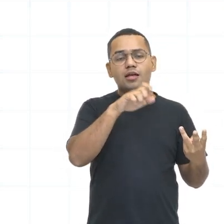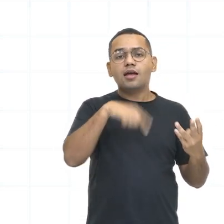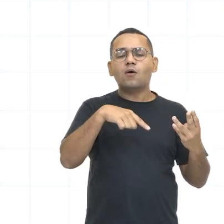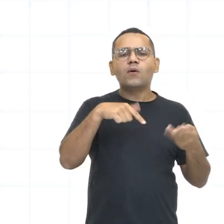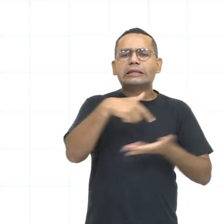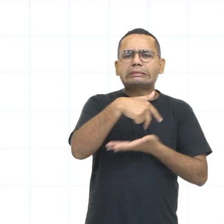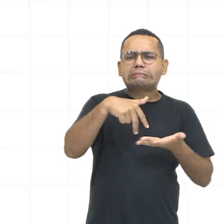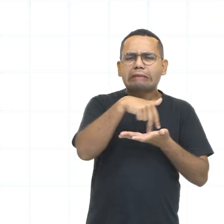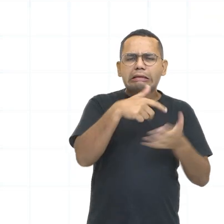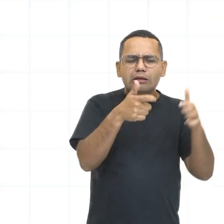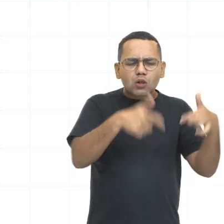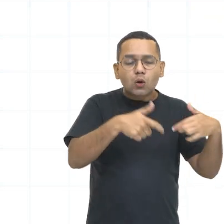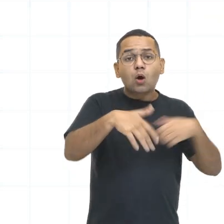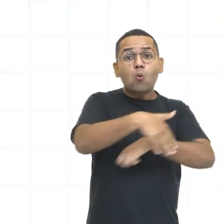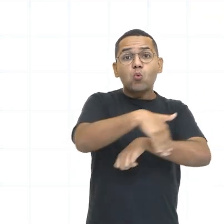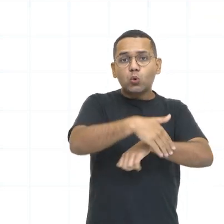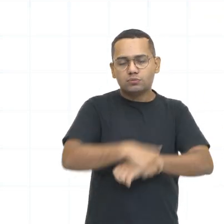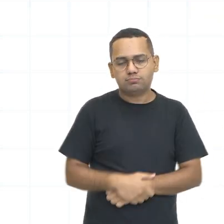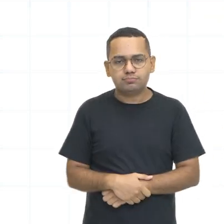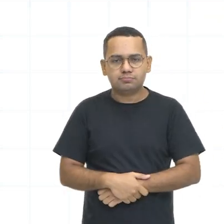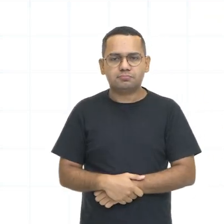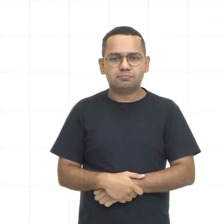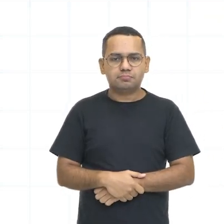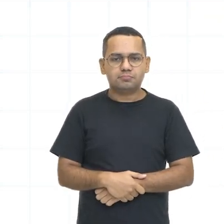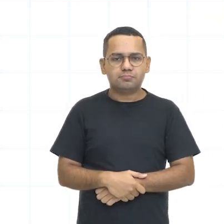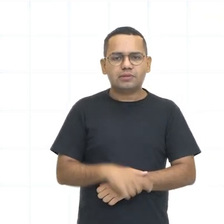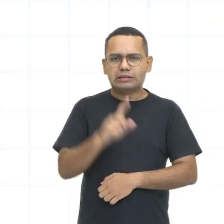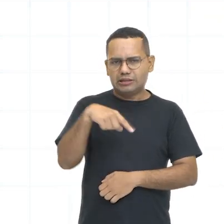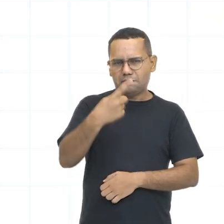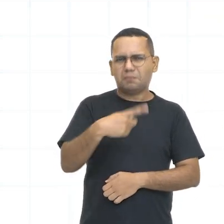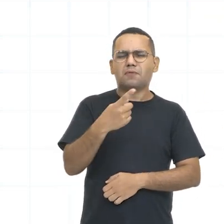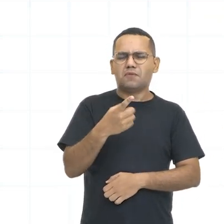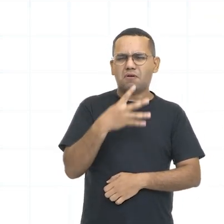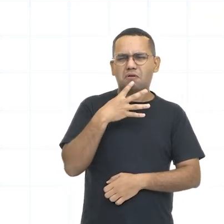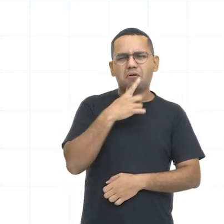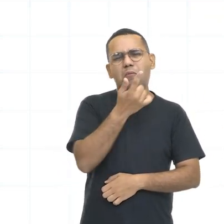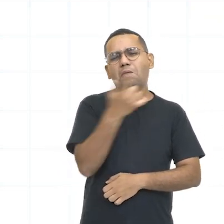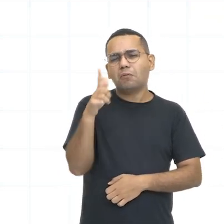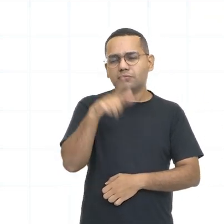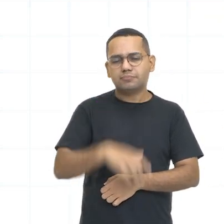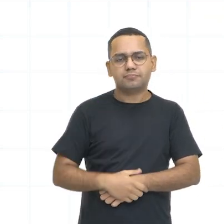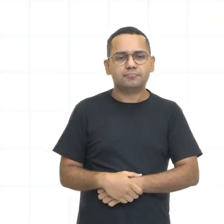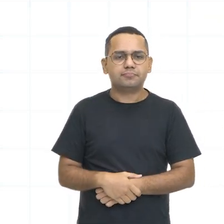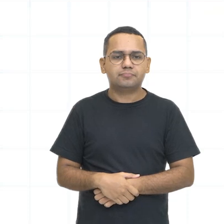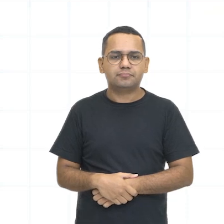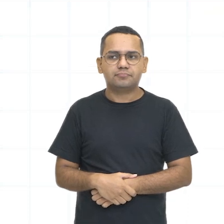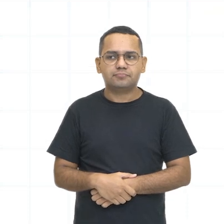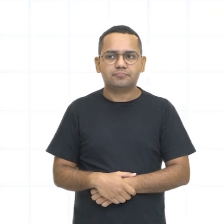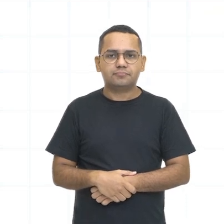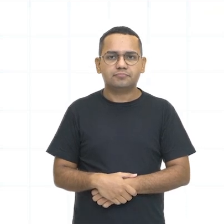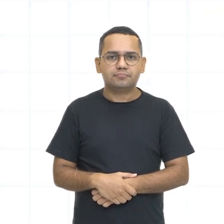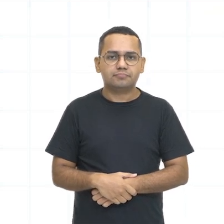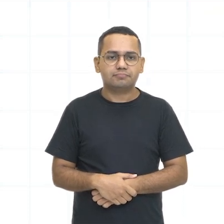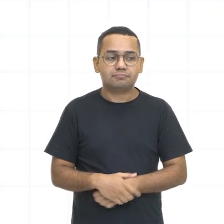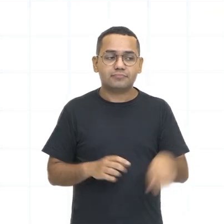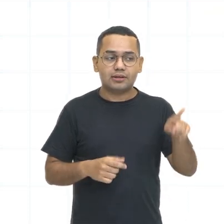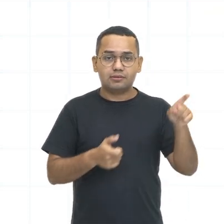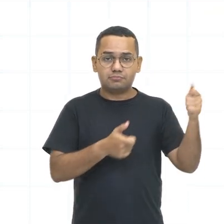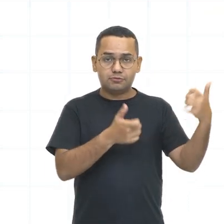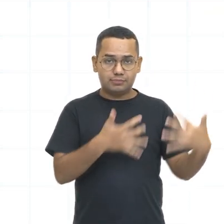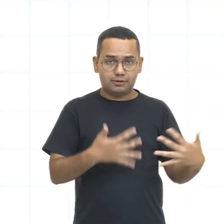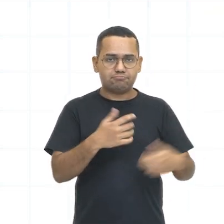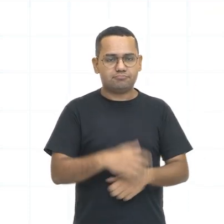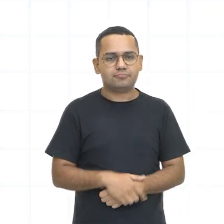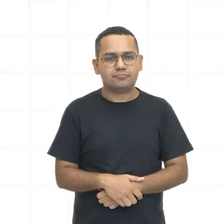que é a dança de rua, certo? Que nós também vamos ver mais adiante o break. Então, vamos falar agora sobre